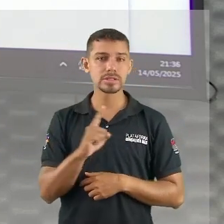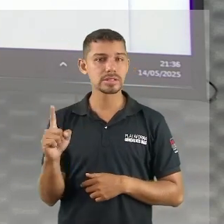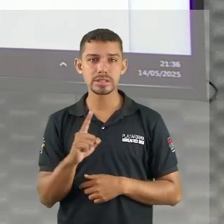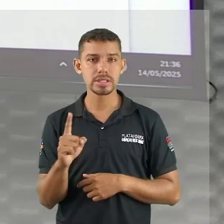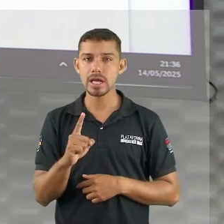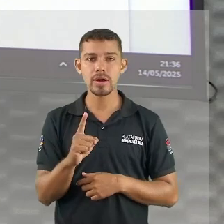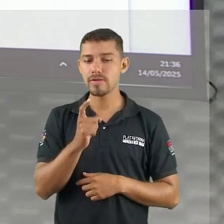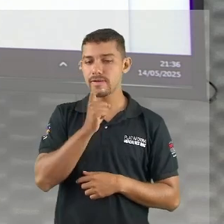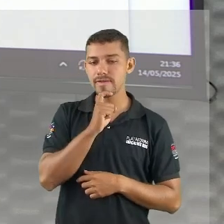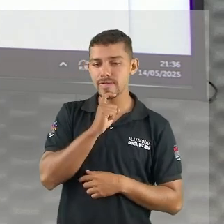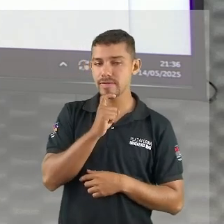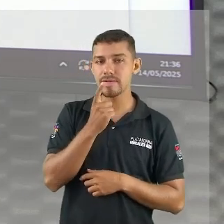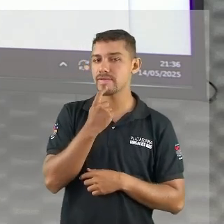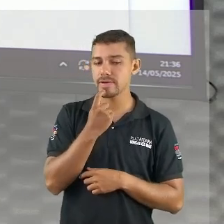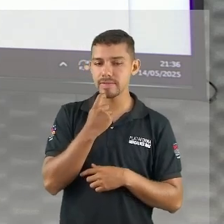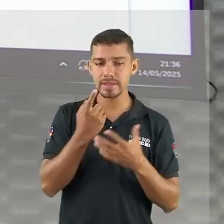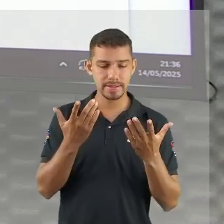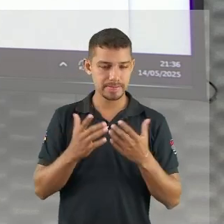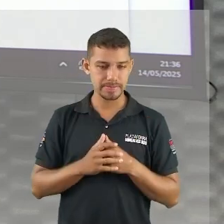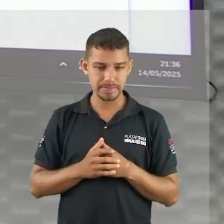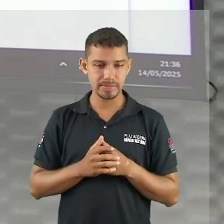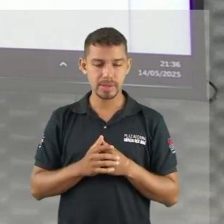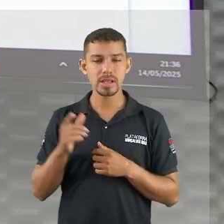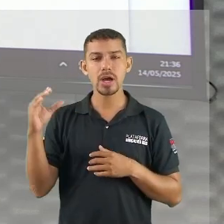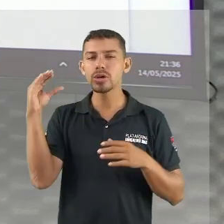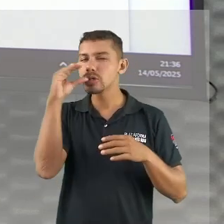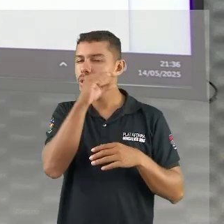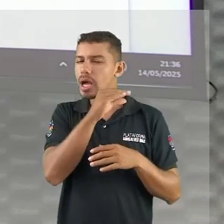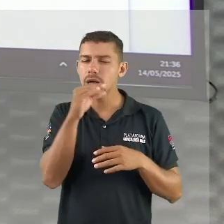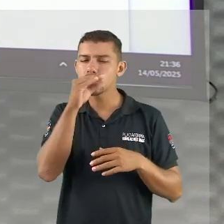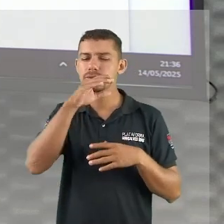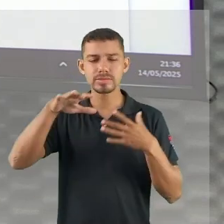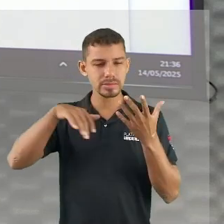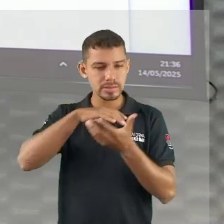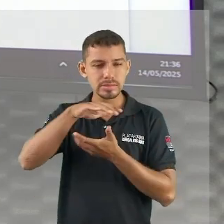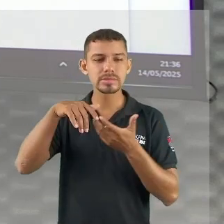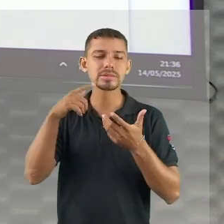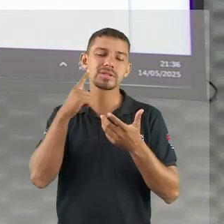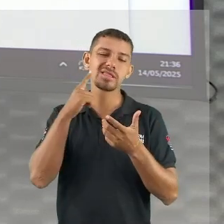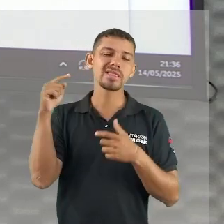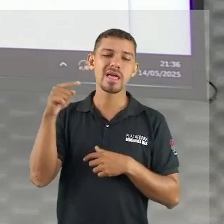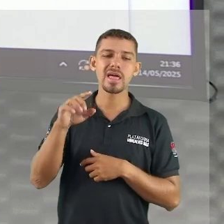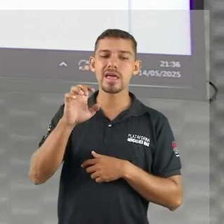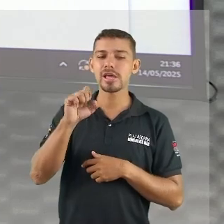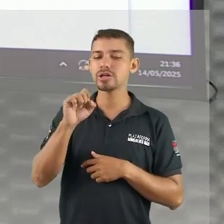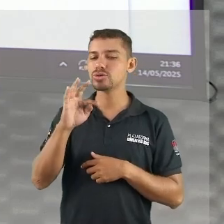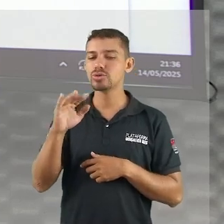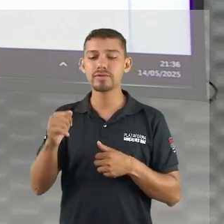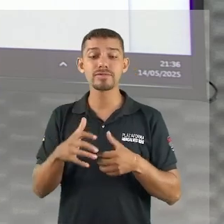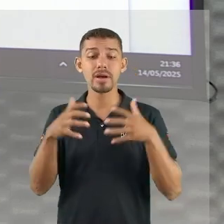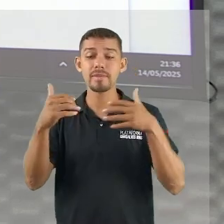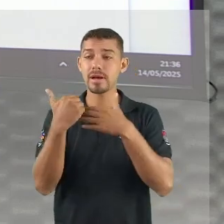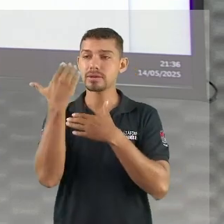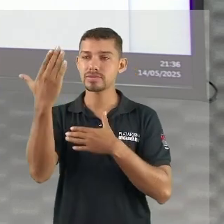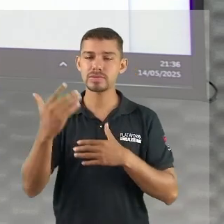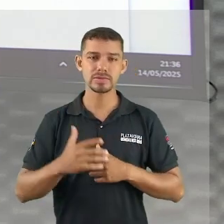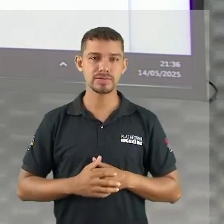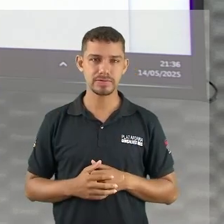radiação infravermelha. E aí fica aquele calor acumulado dentro da estufa. A temperatura da estufa fica maior do que do lado de